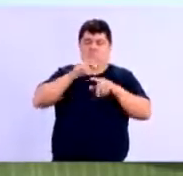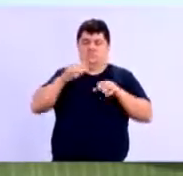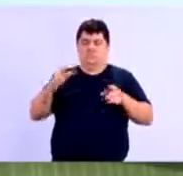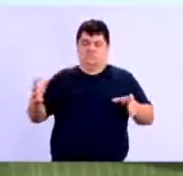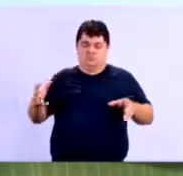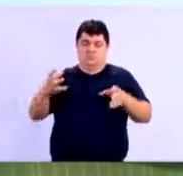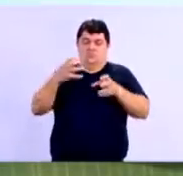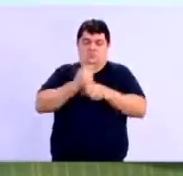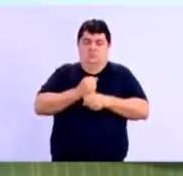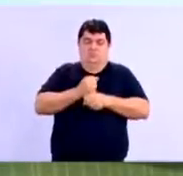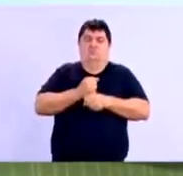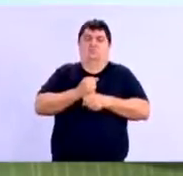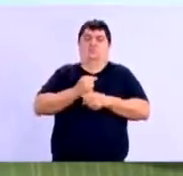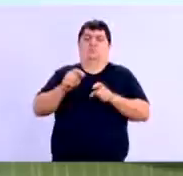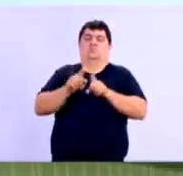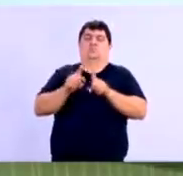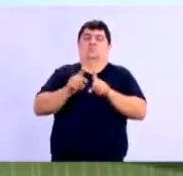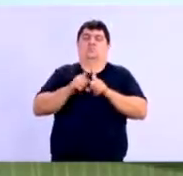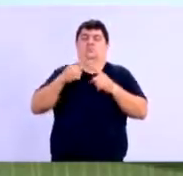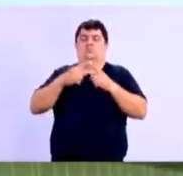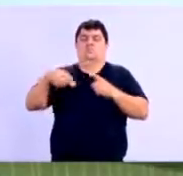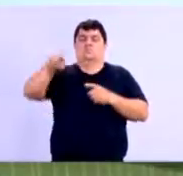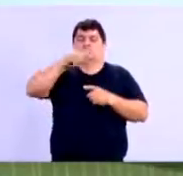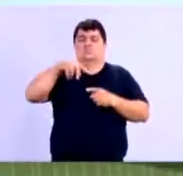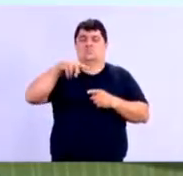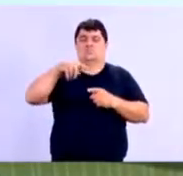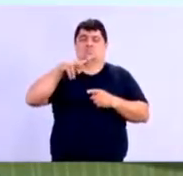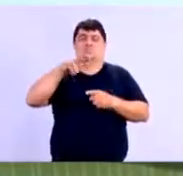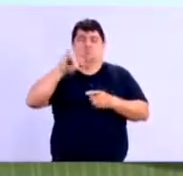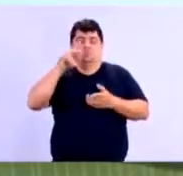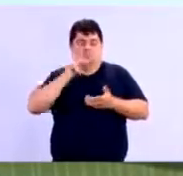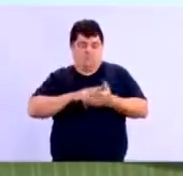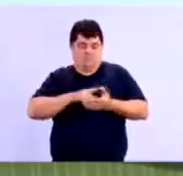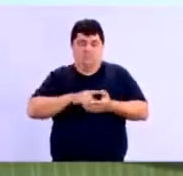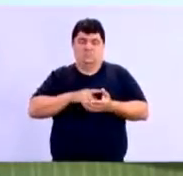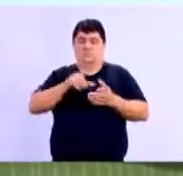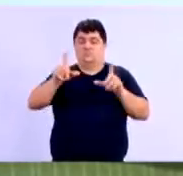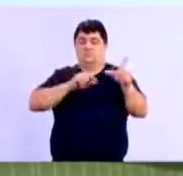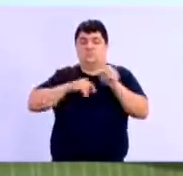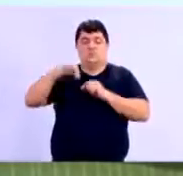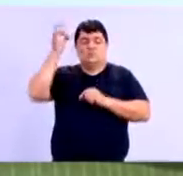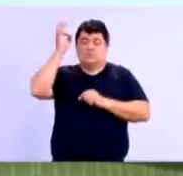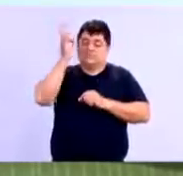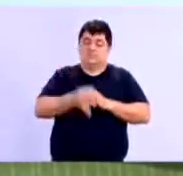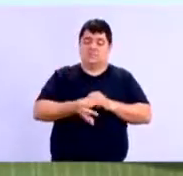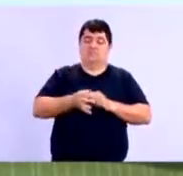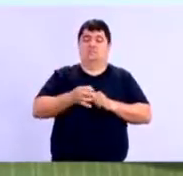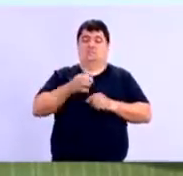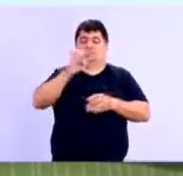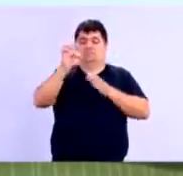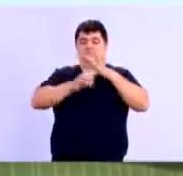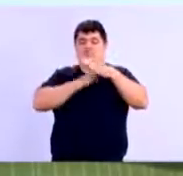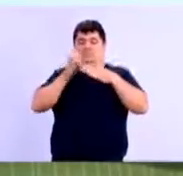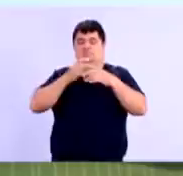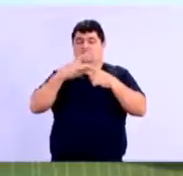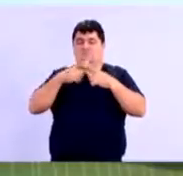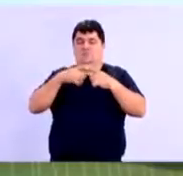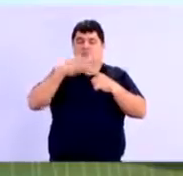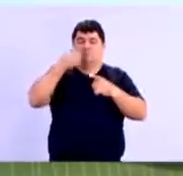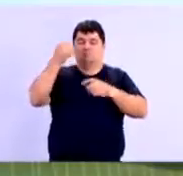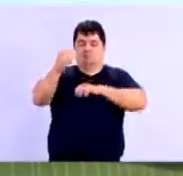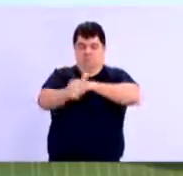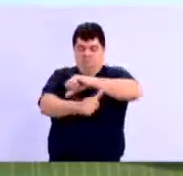vai fazer um complemento desse tripé, que vocês consigam de fato tomar decisão dentro da empresa para que ela